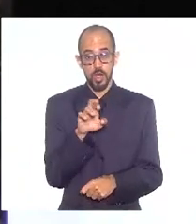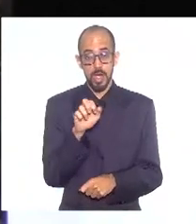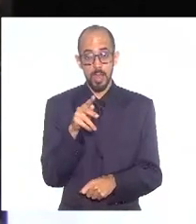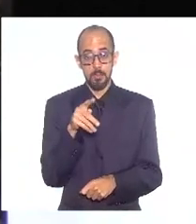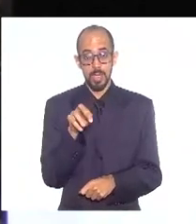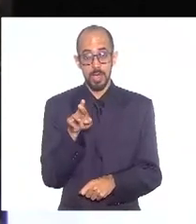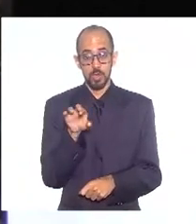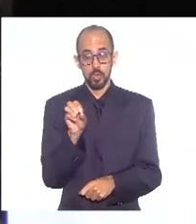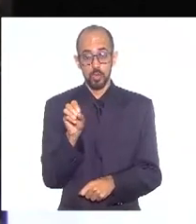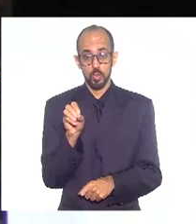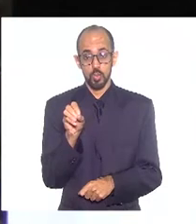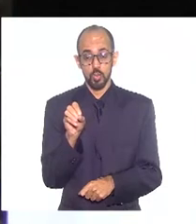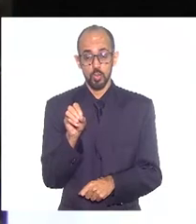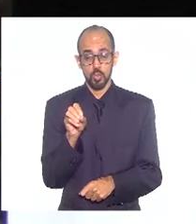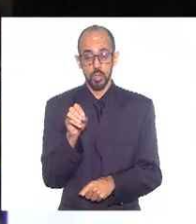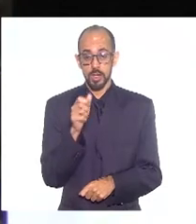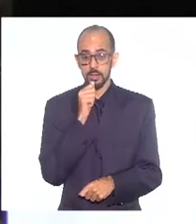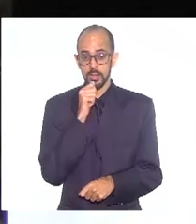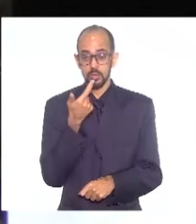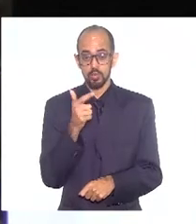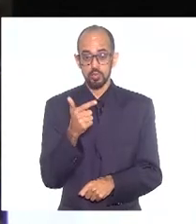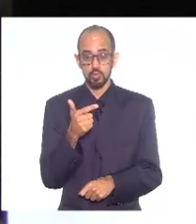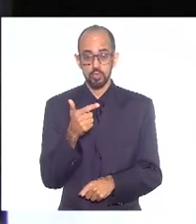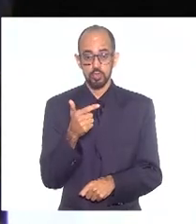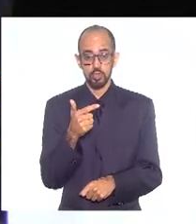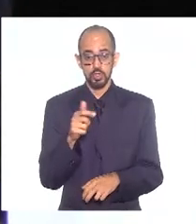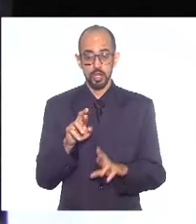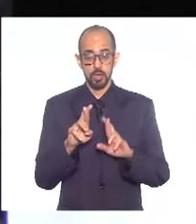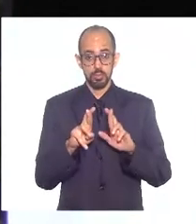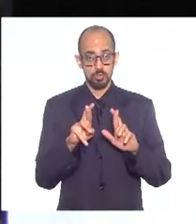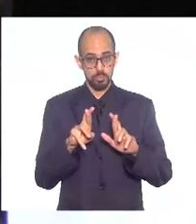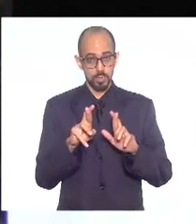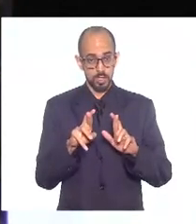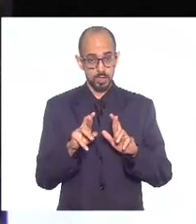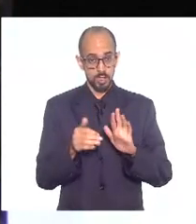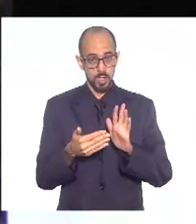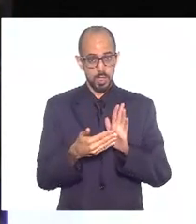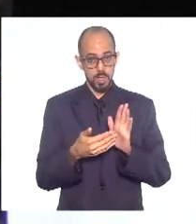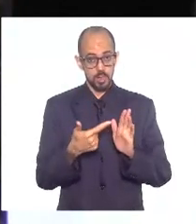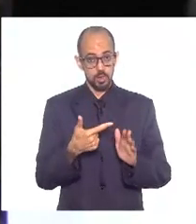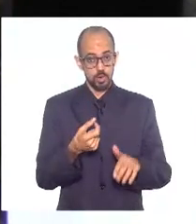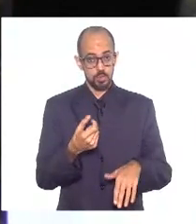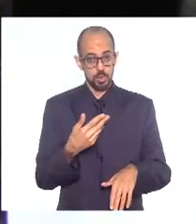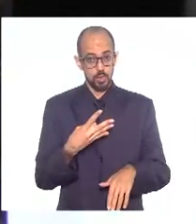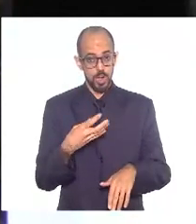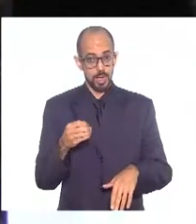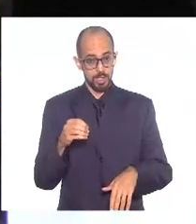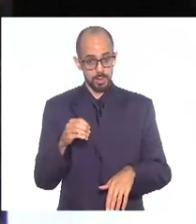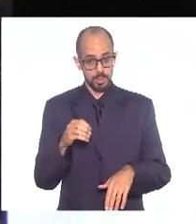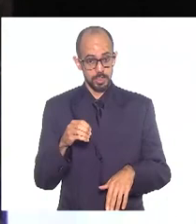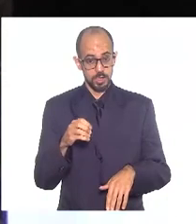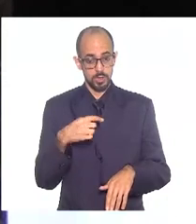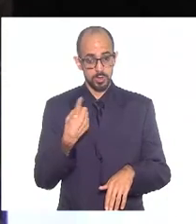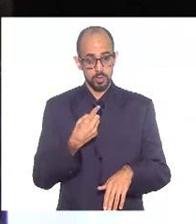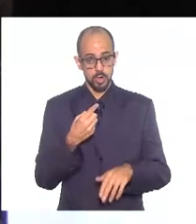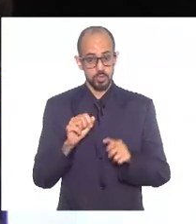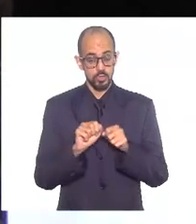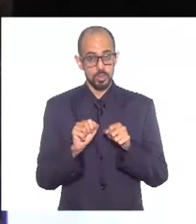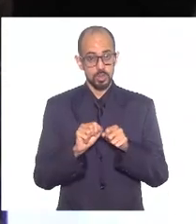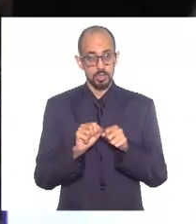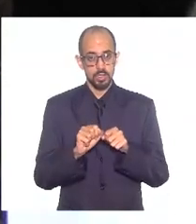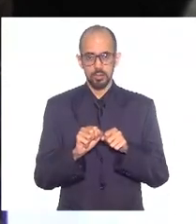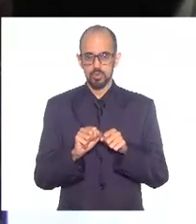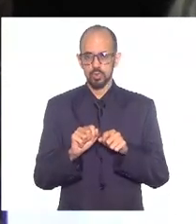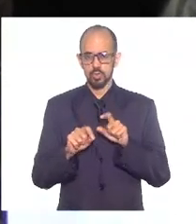tinha expectativa de alongar até 2040, tivemos aqui os maiores resultados